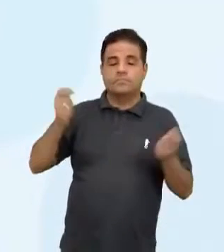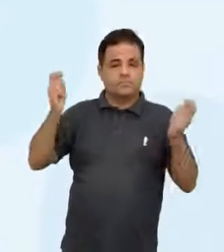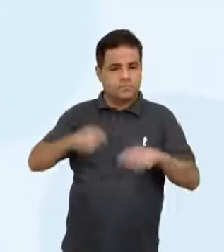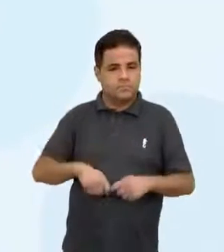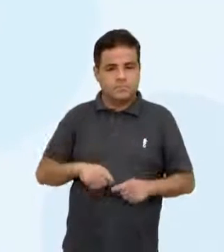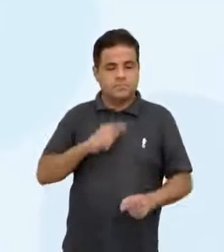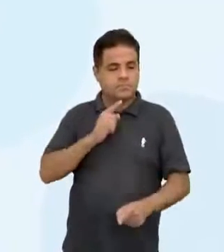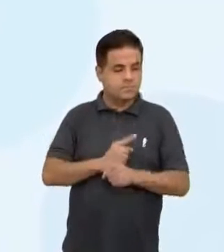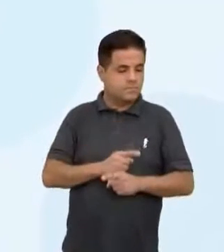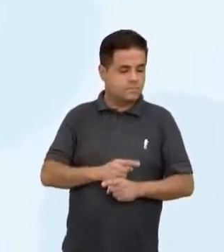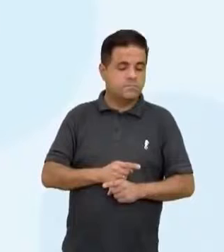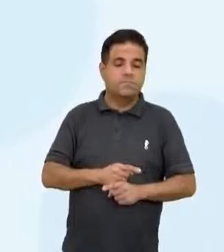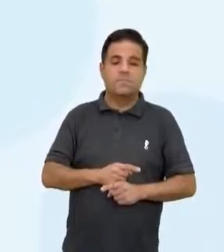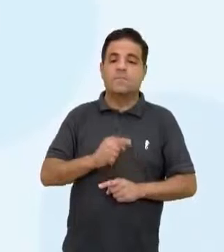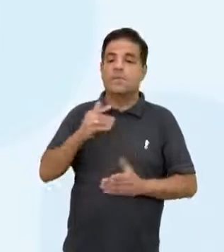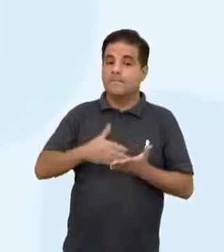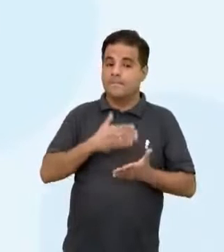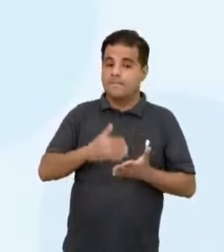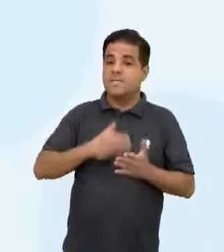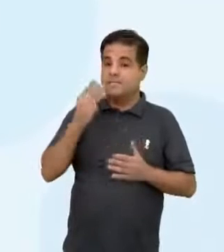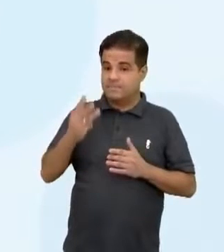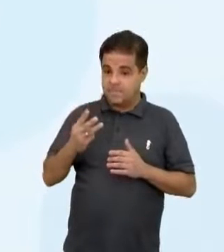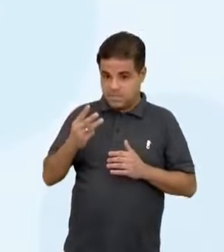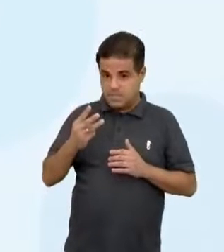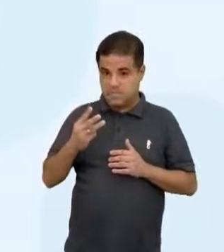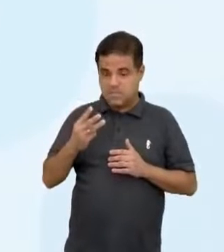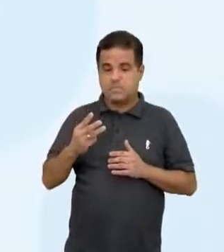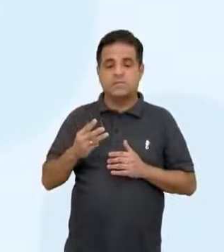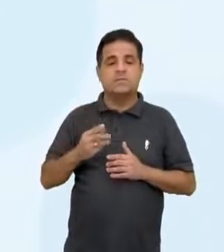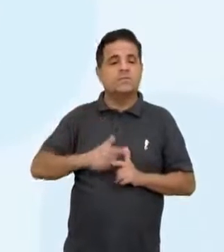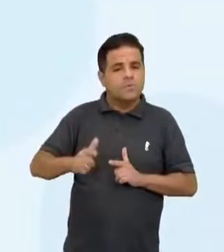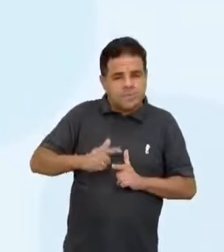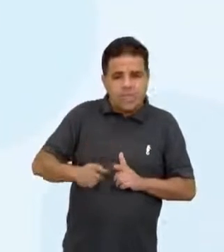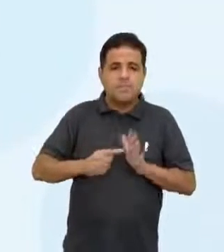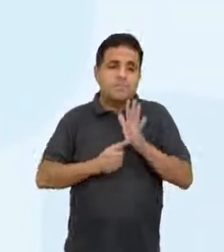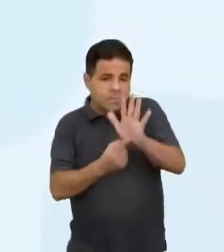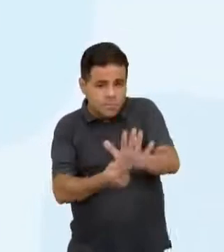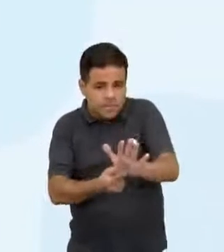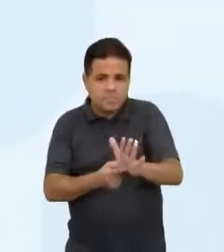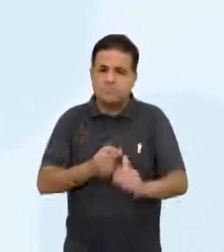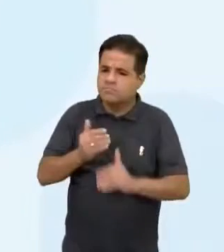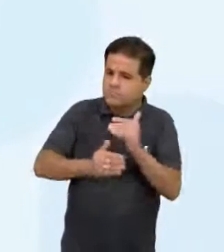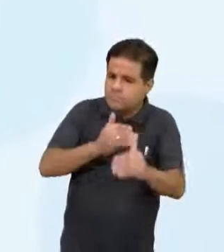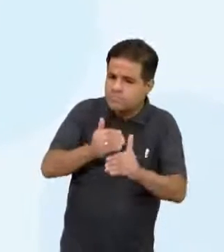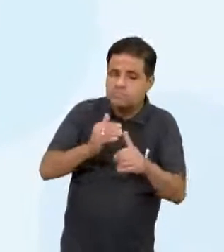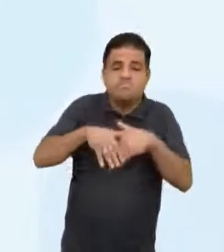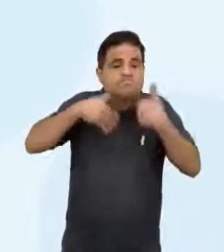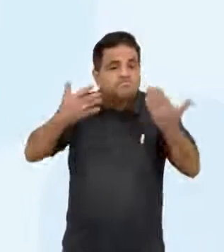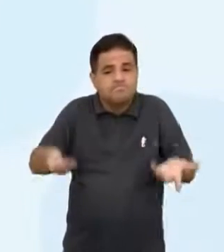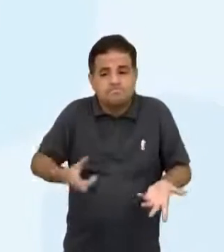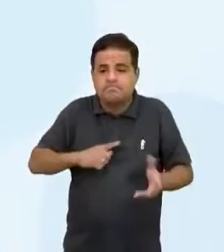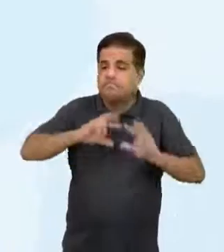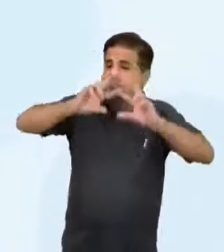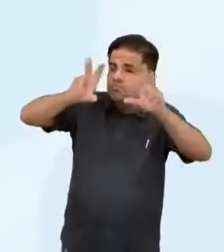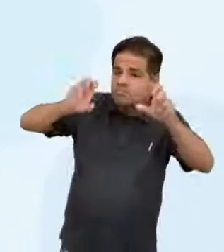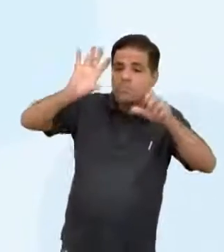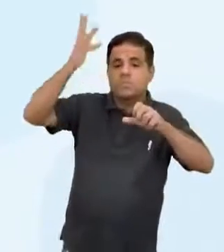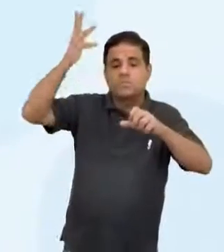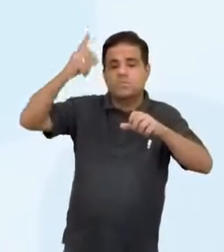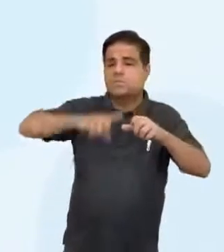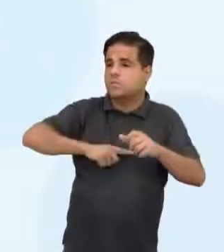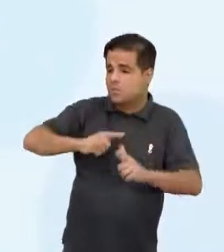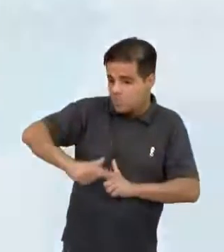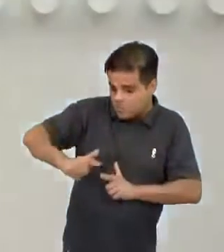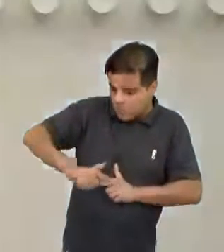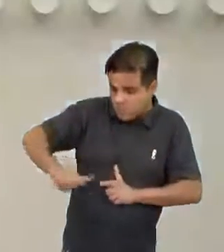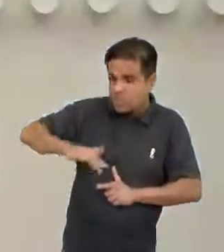página certinho, bem no começo, página 3, né? Página 3. Problemas abordados, consequências, ou seja, quais são as causas e consequências. Tem um